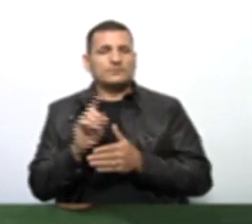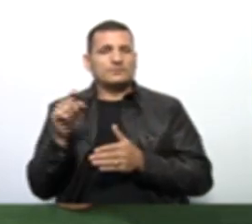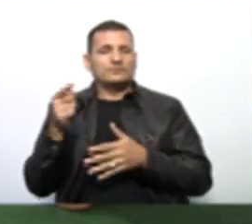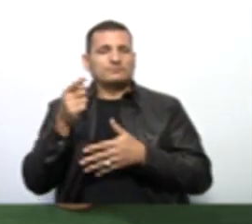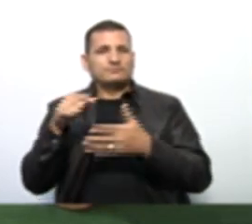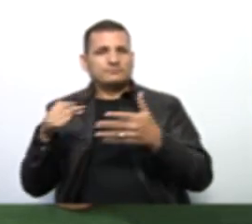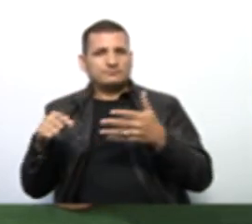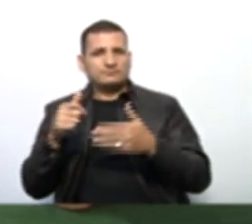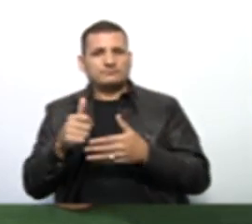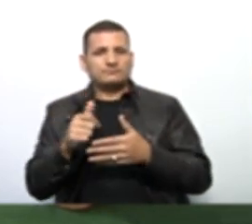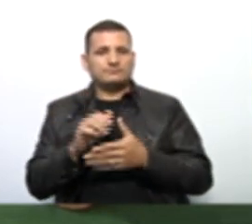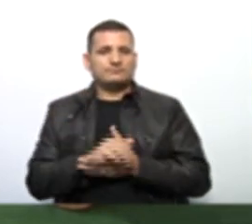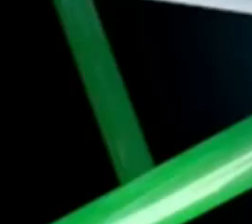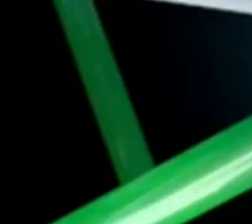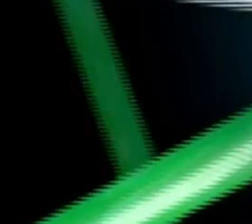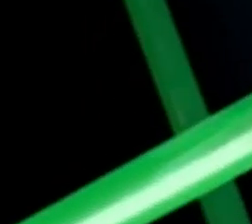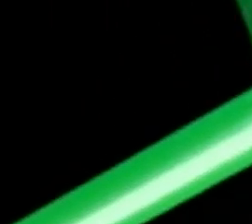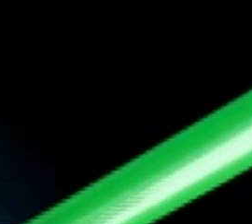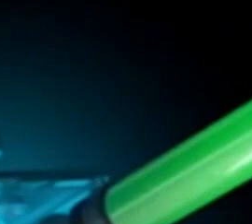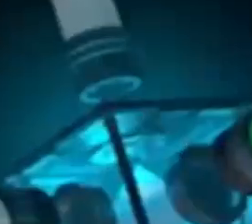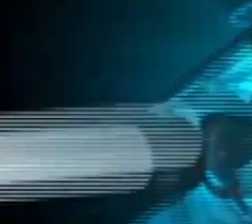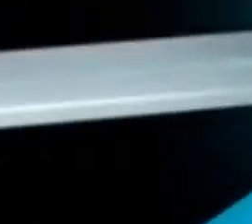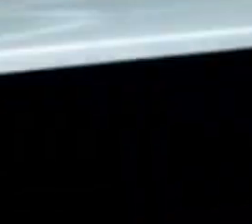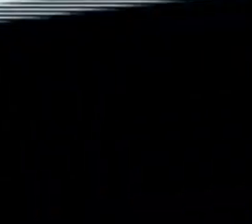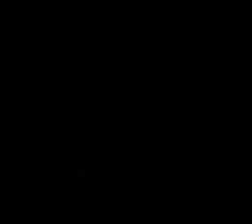daqui a pouco o pessoal daqui a pouco